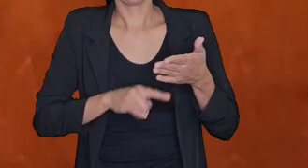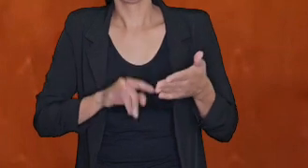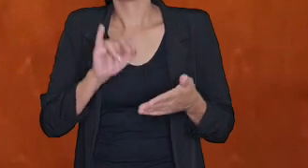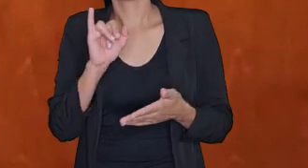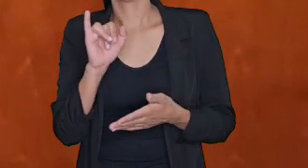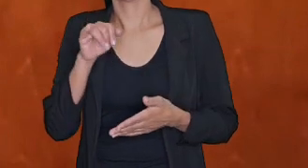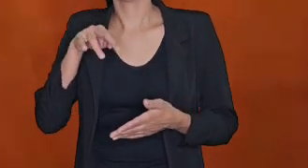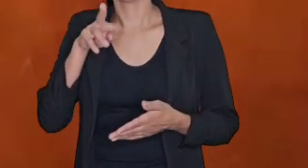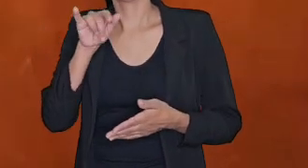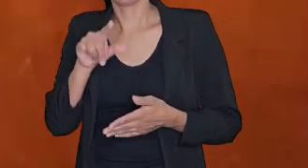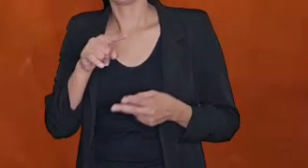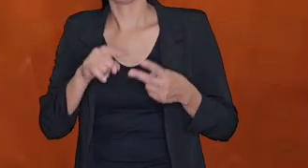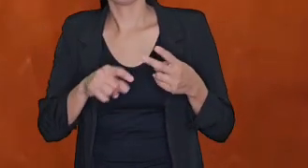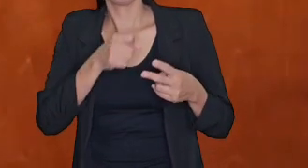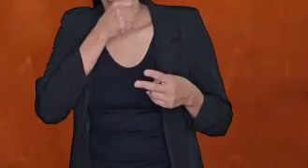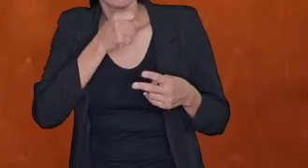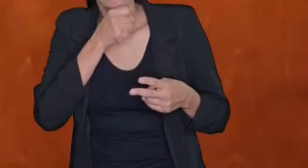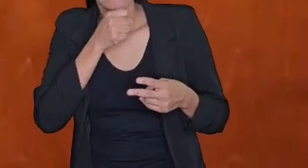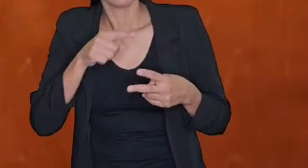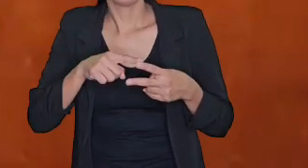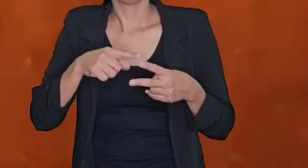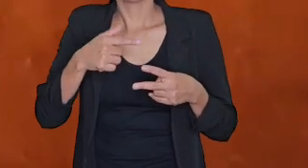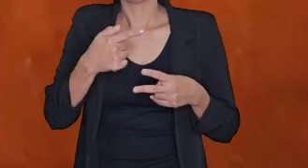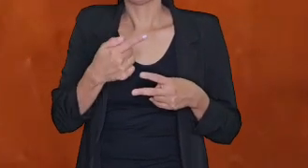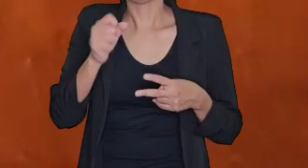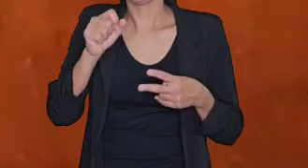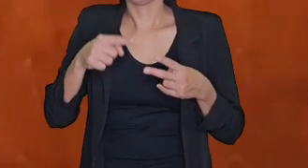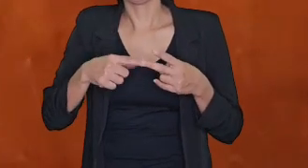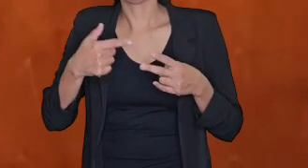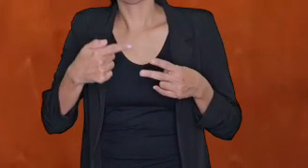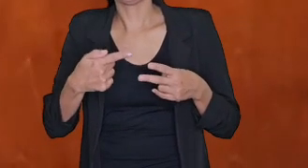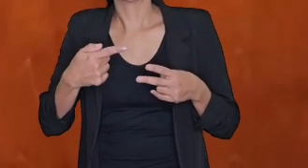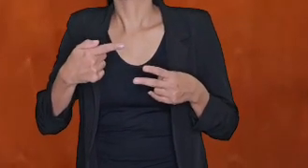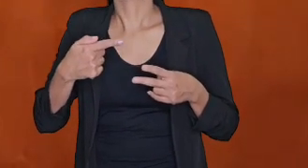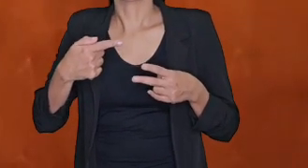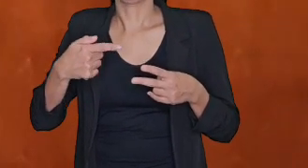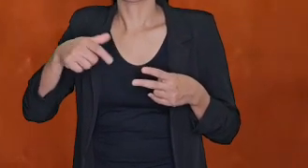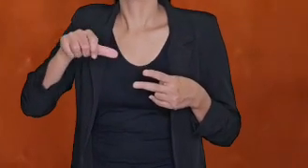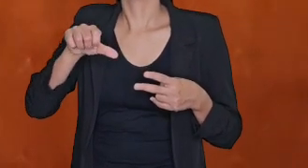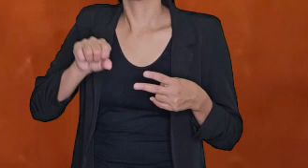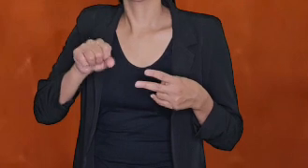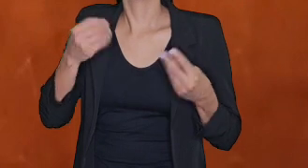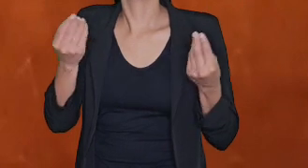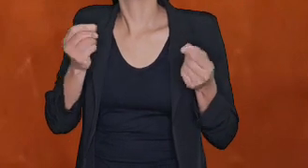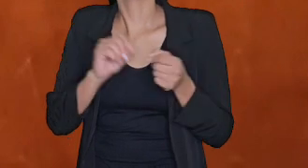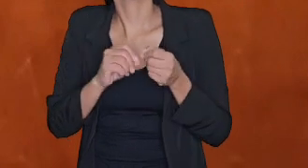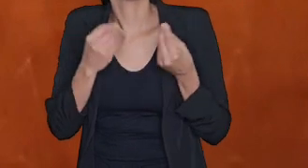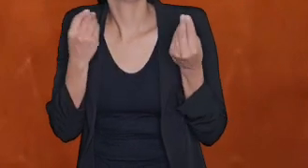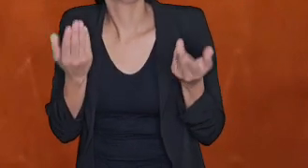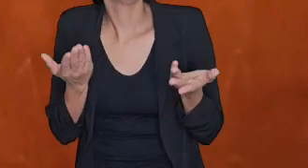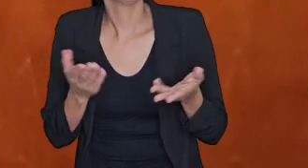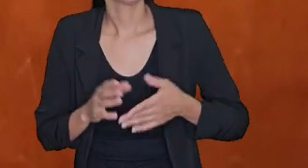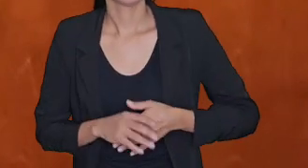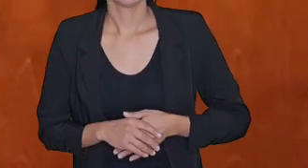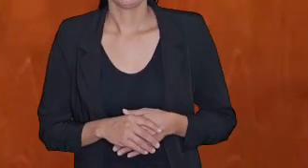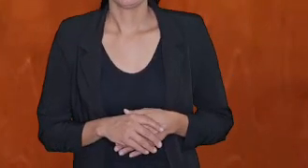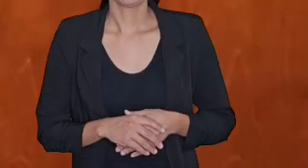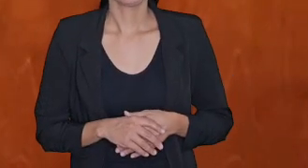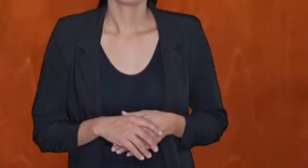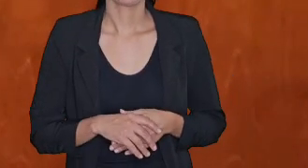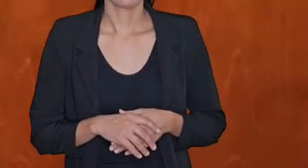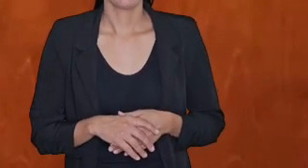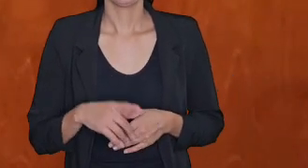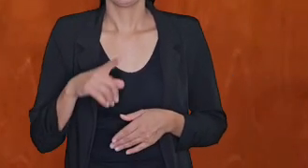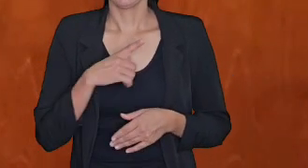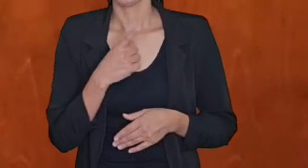tive que levantar 2 inventários dos meus 2 avós, um de 68, outro de 78. Então, como é que